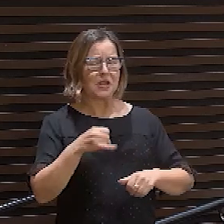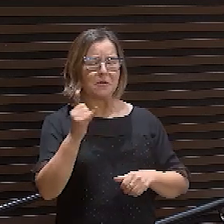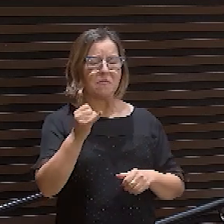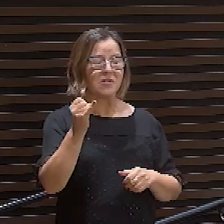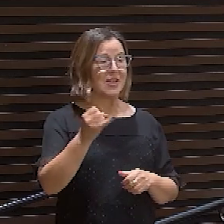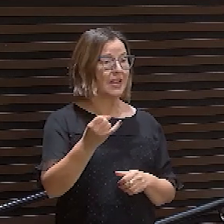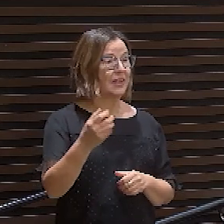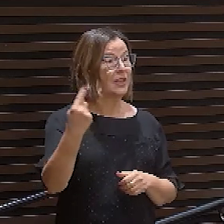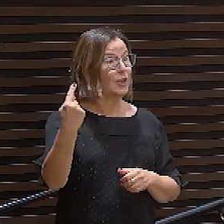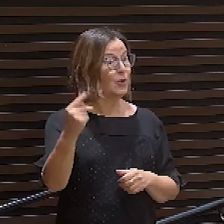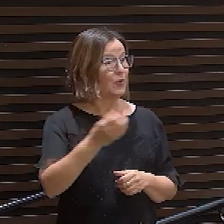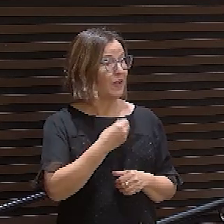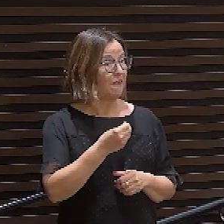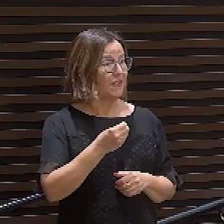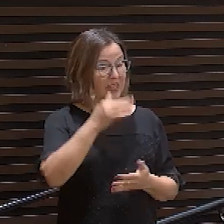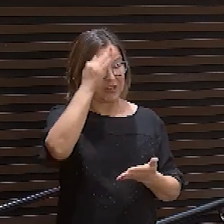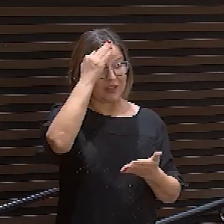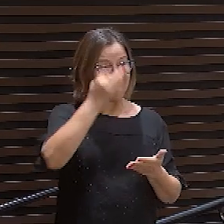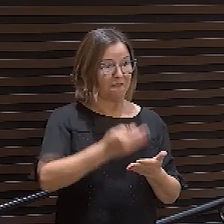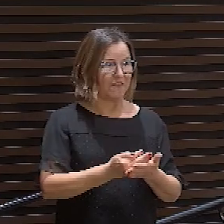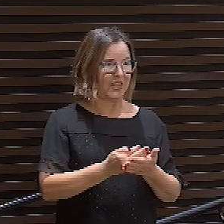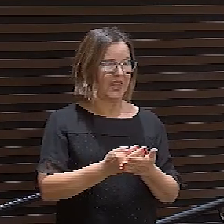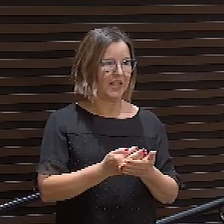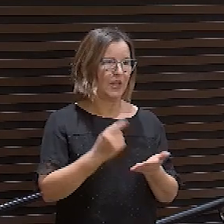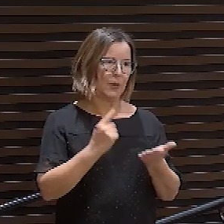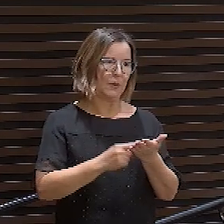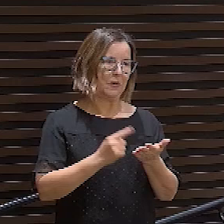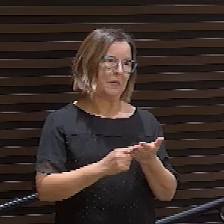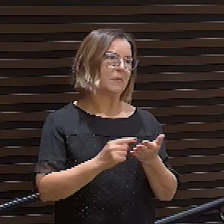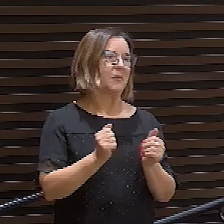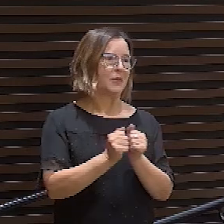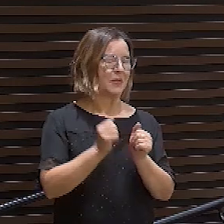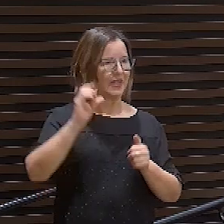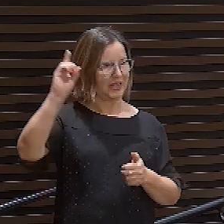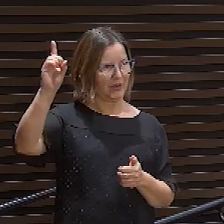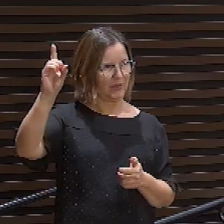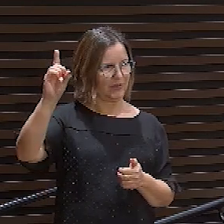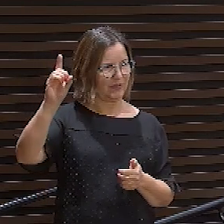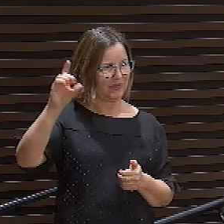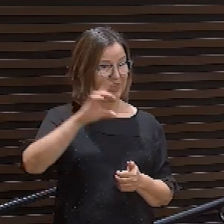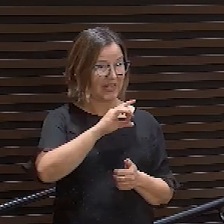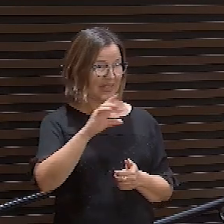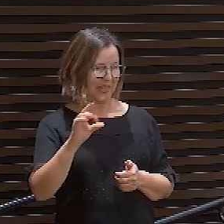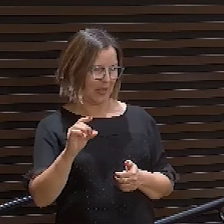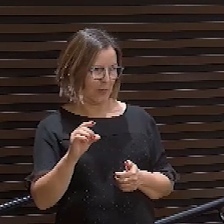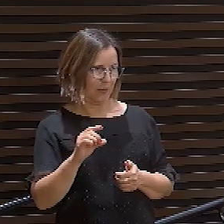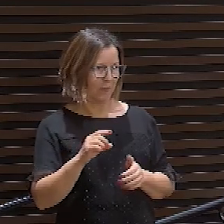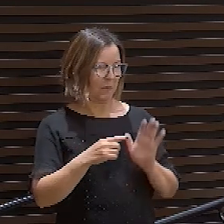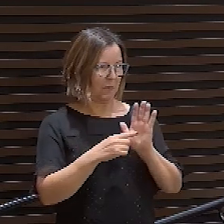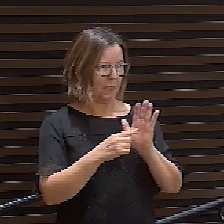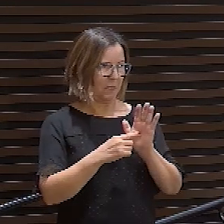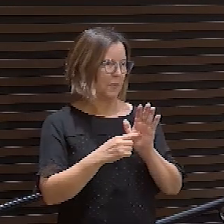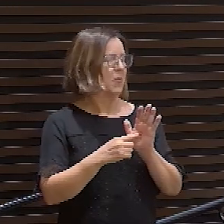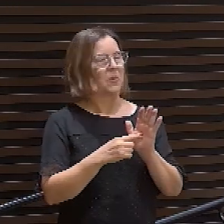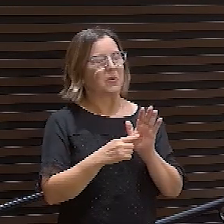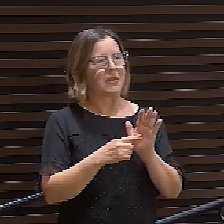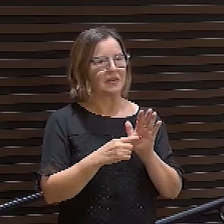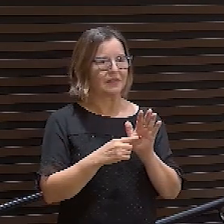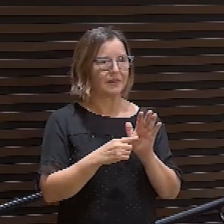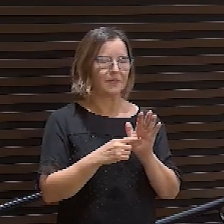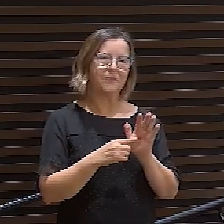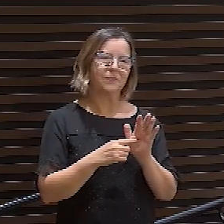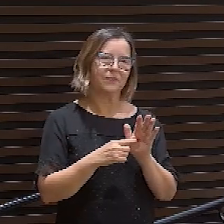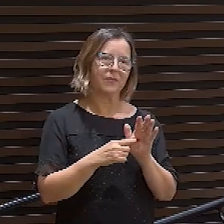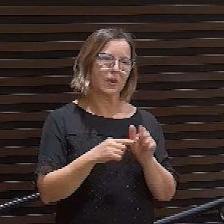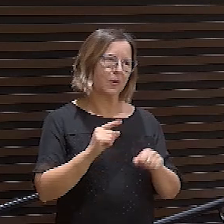e compromisso com Deus. Cada altar representa um aspecto vital do seu relacionamento com